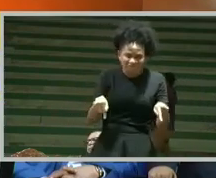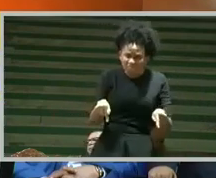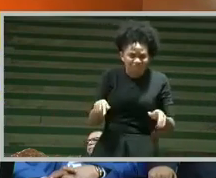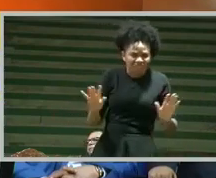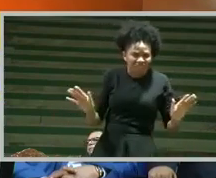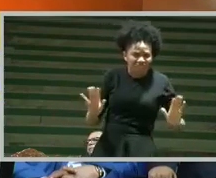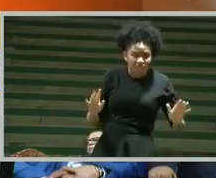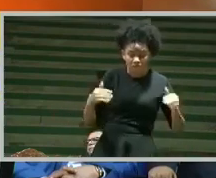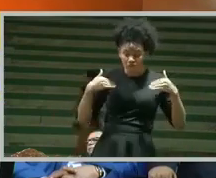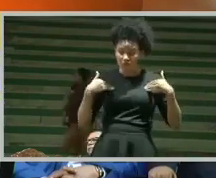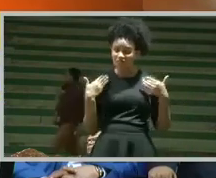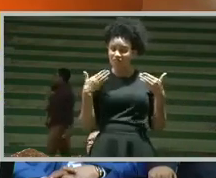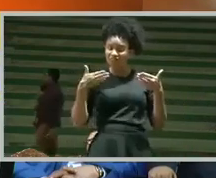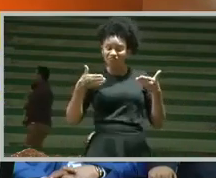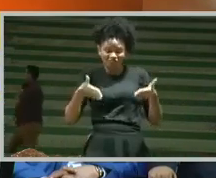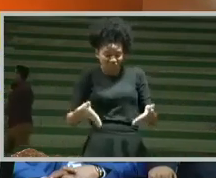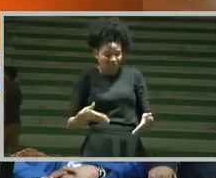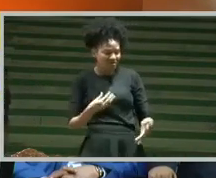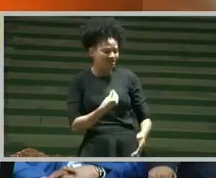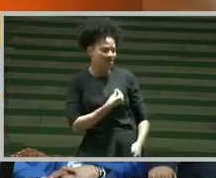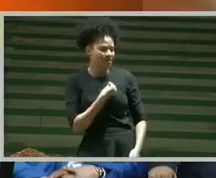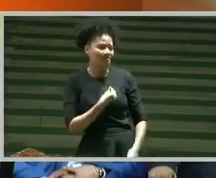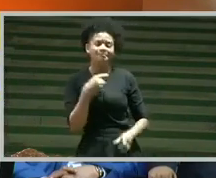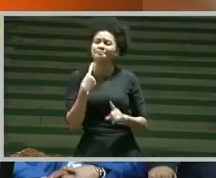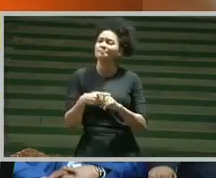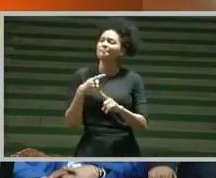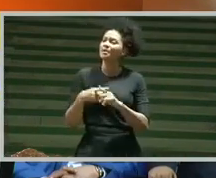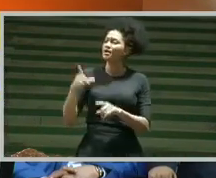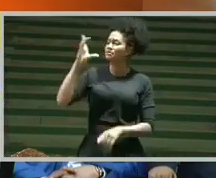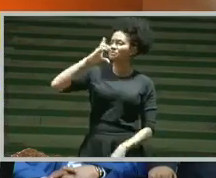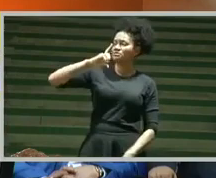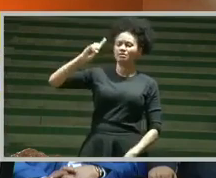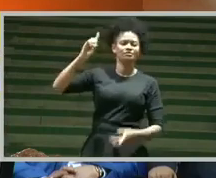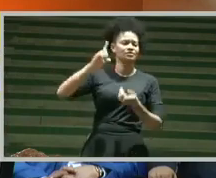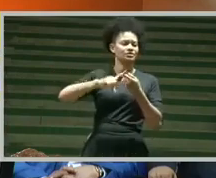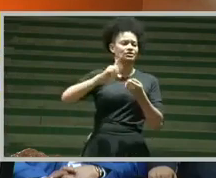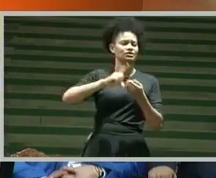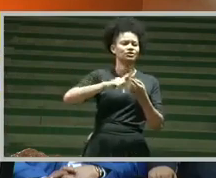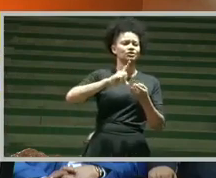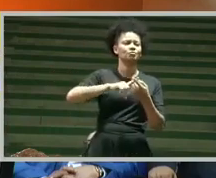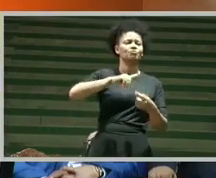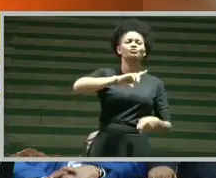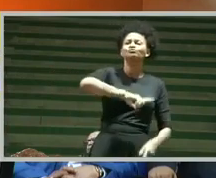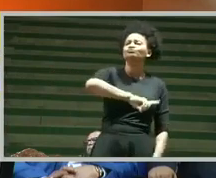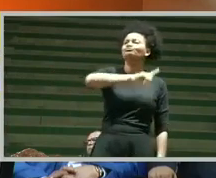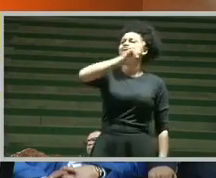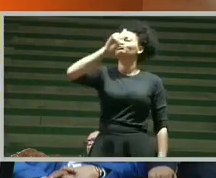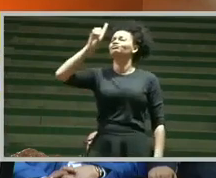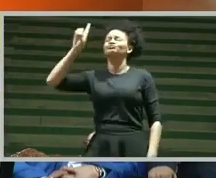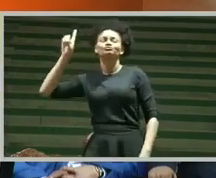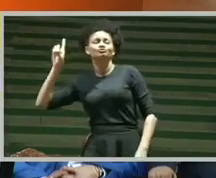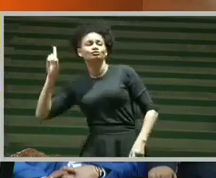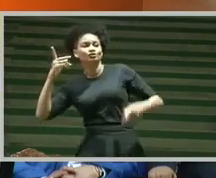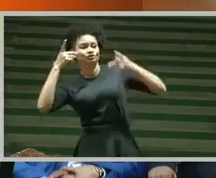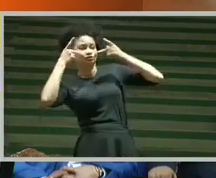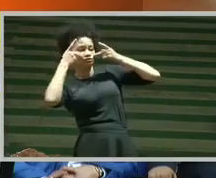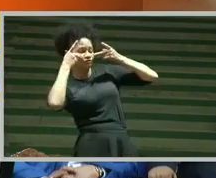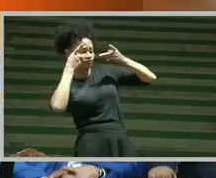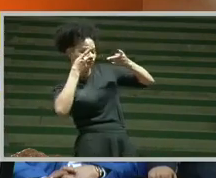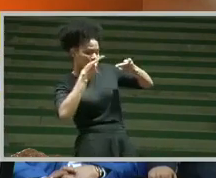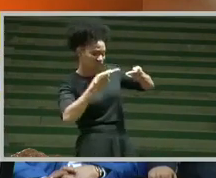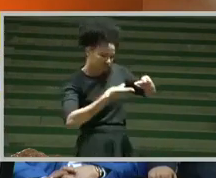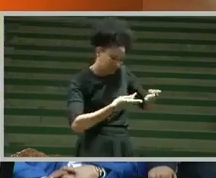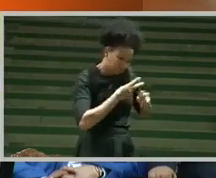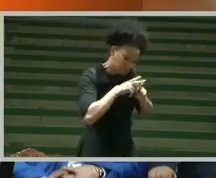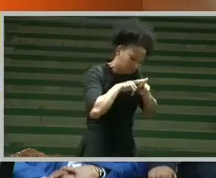Se estamos aqui, é porque Deus também um dia nos visitou no cativeiro deste